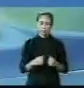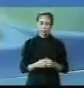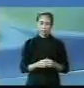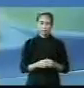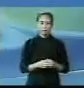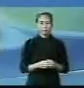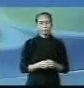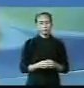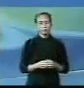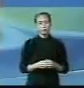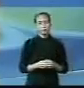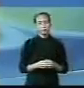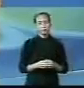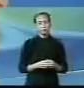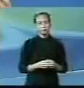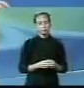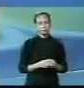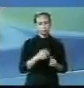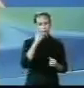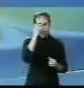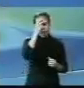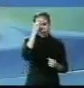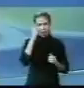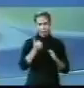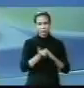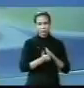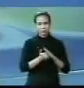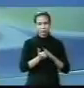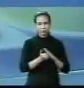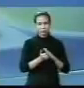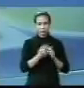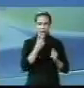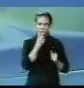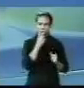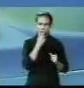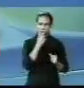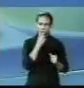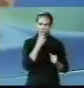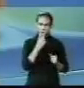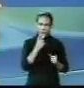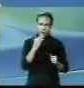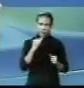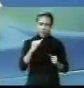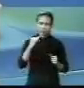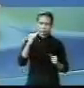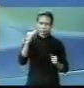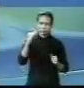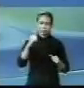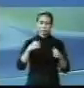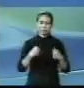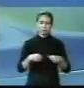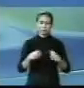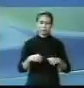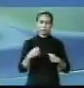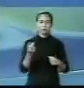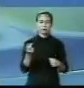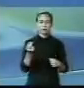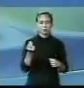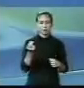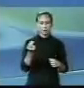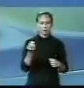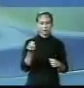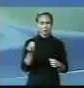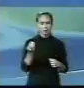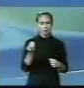fazem com a visão de quê? De economizar, então, otimizar a utilização do seu canal